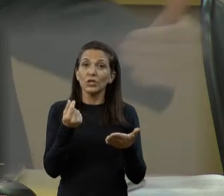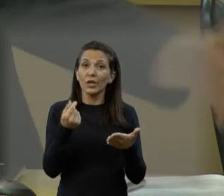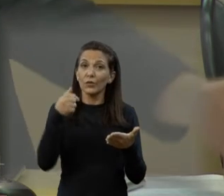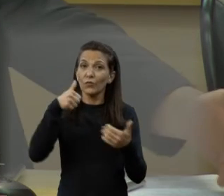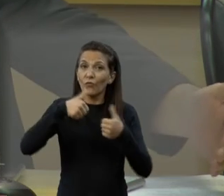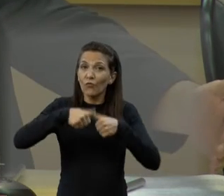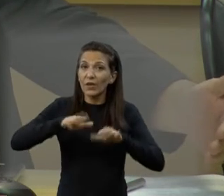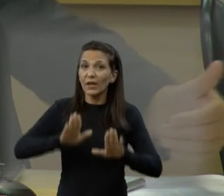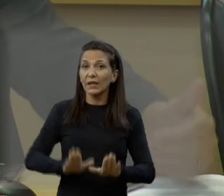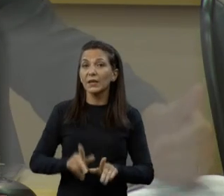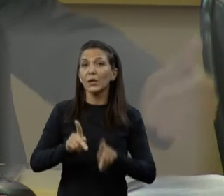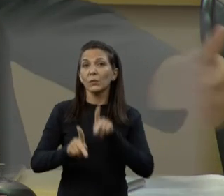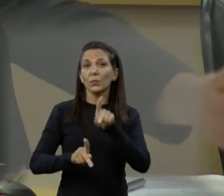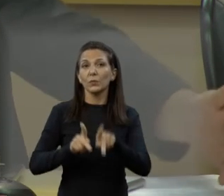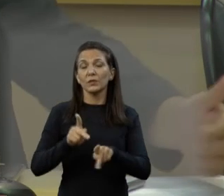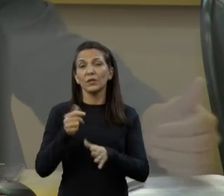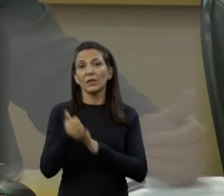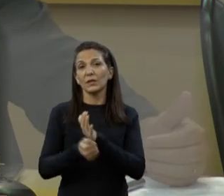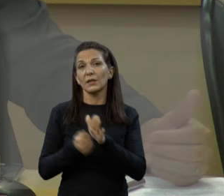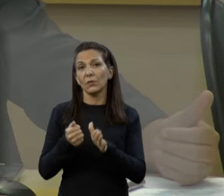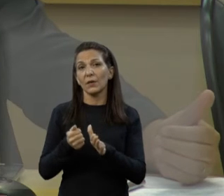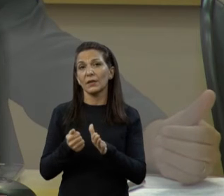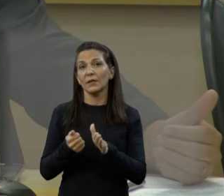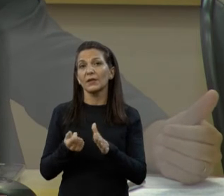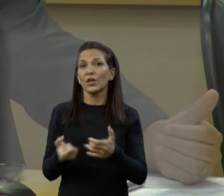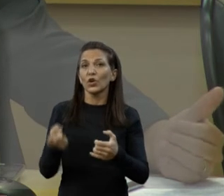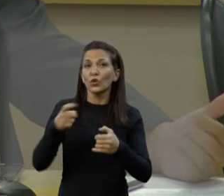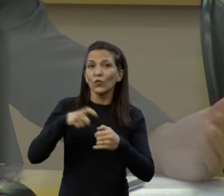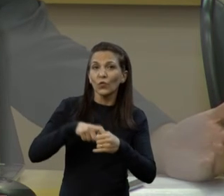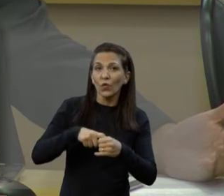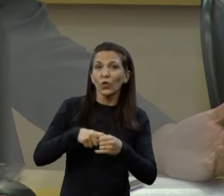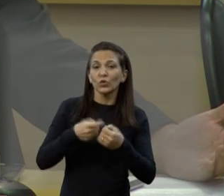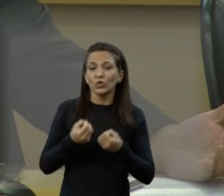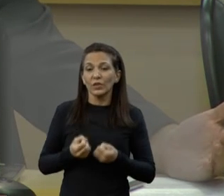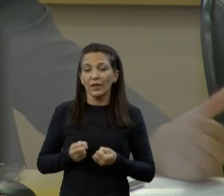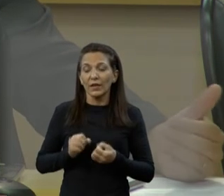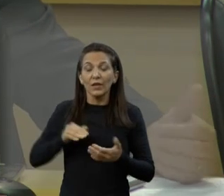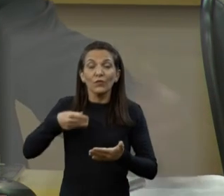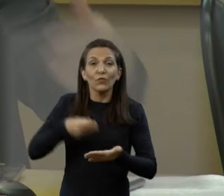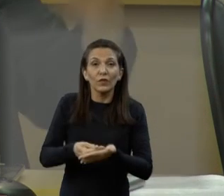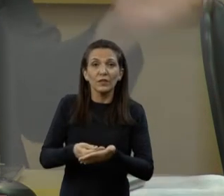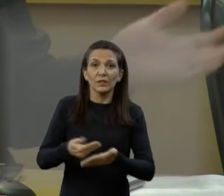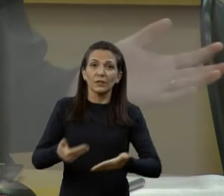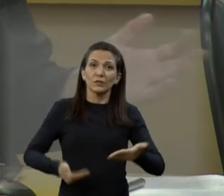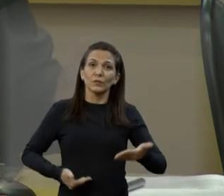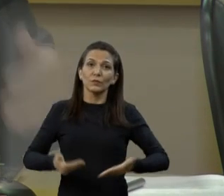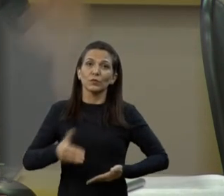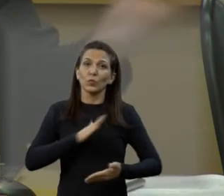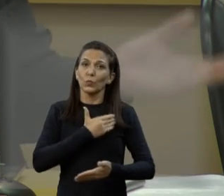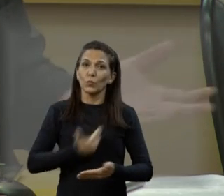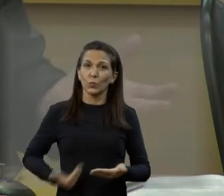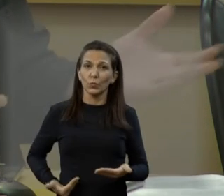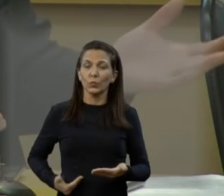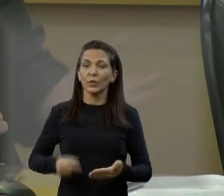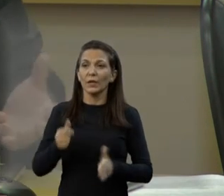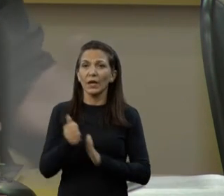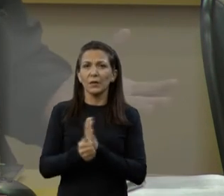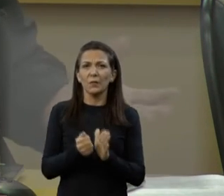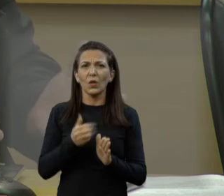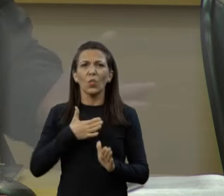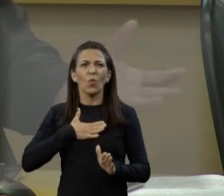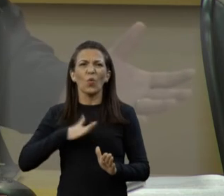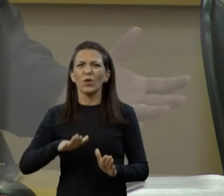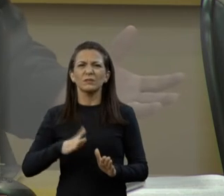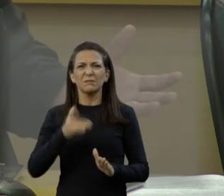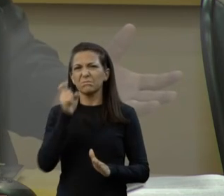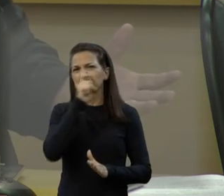a própria população que vota em serviço público porque se a gente fechar os olhos e por aqui Araraquara o povo não só que que